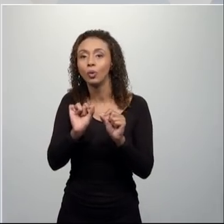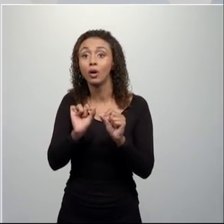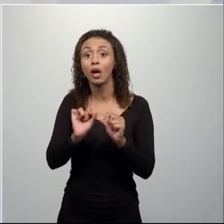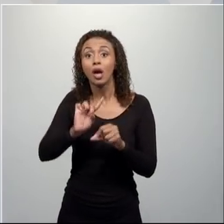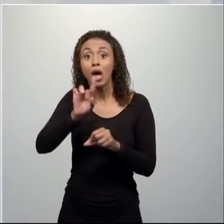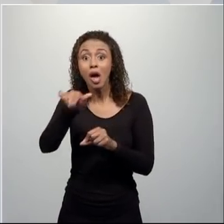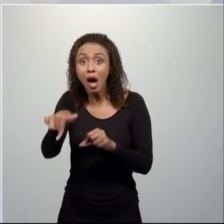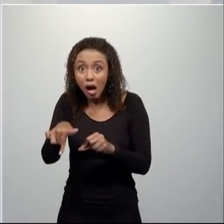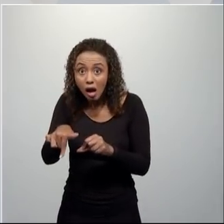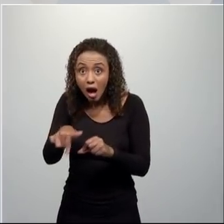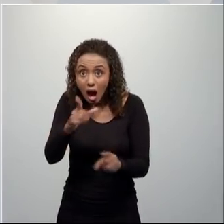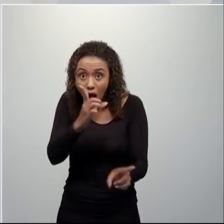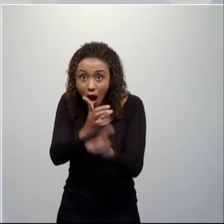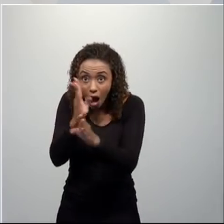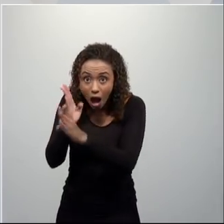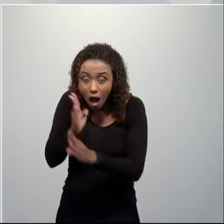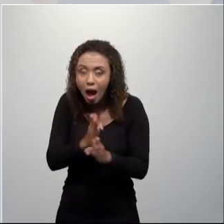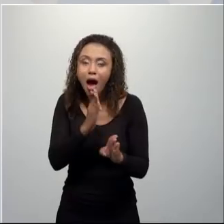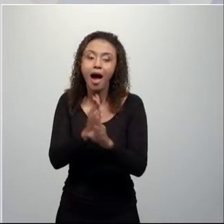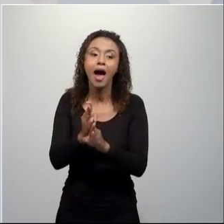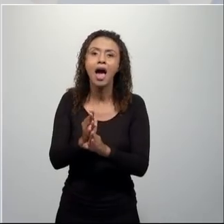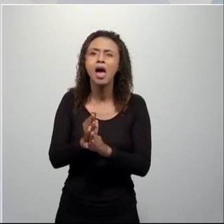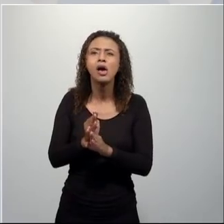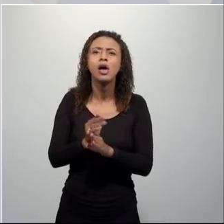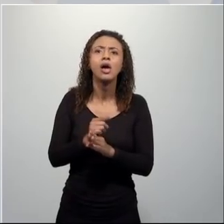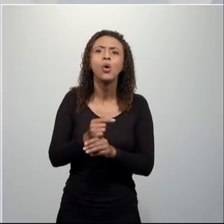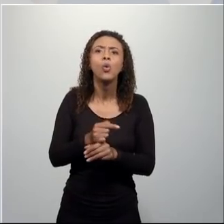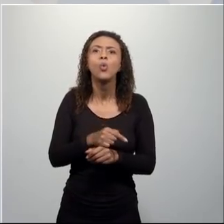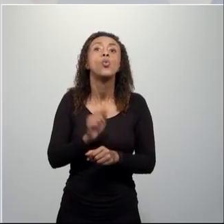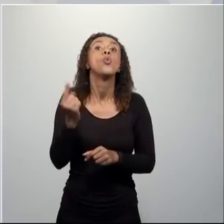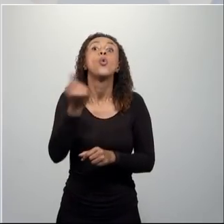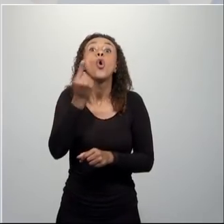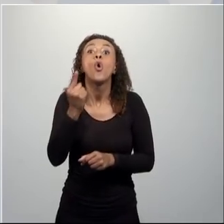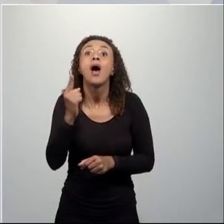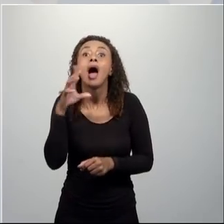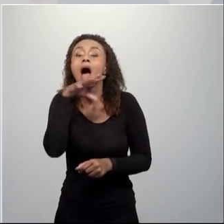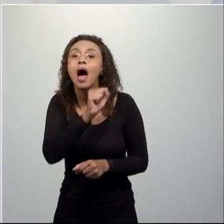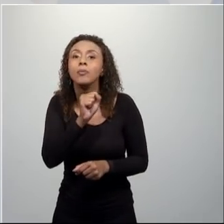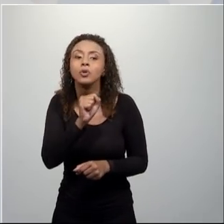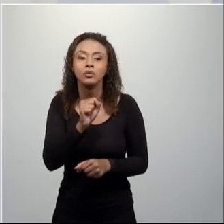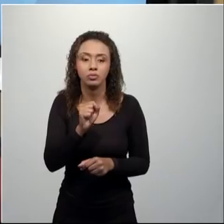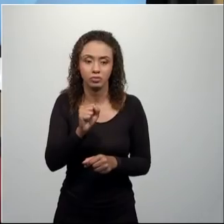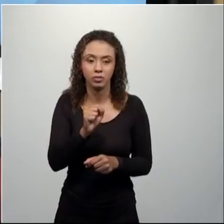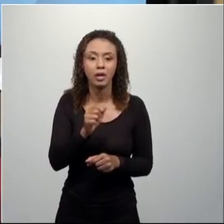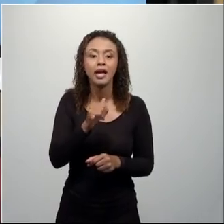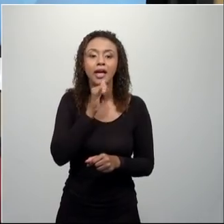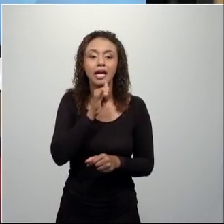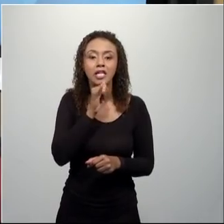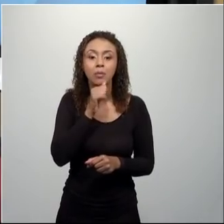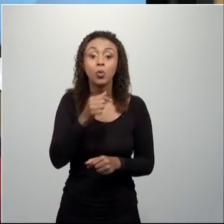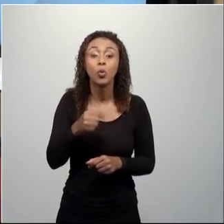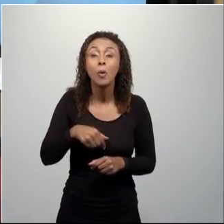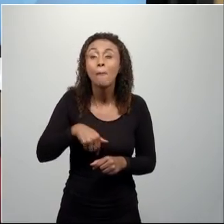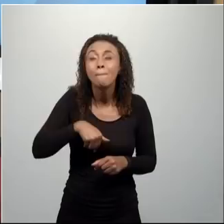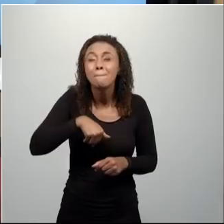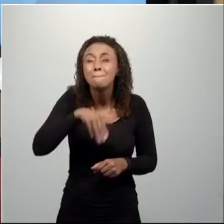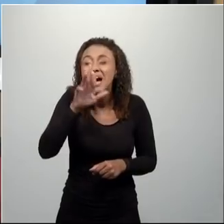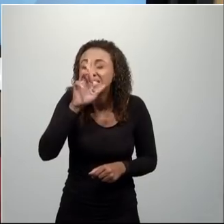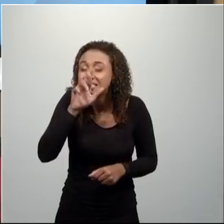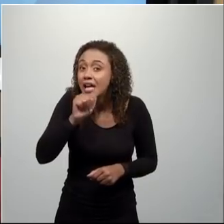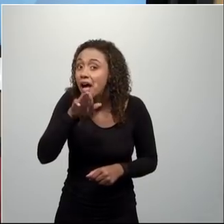download usando essas duas características do mais raros primeiro e olho por olho que faz mais caros primeiro sabendo a lista